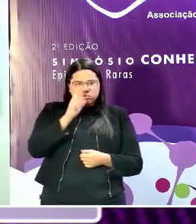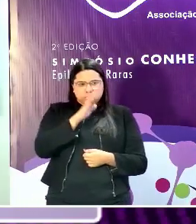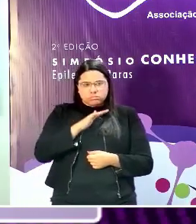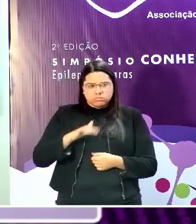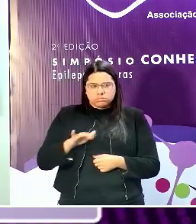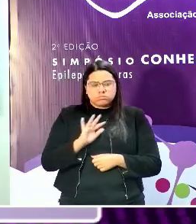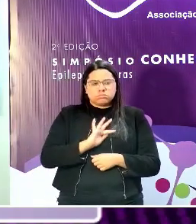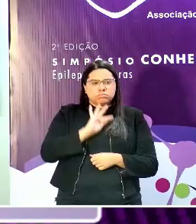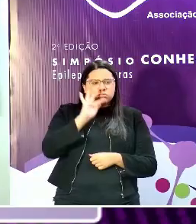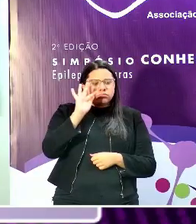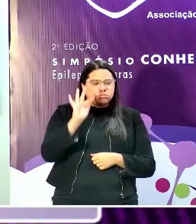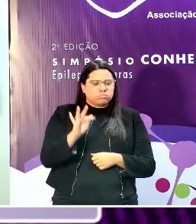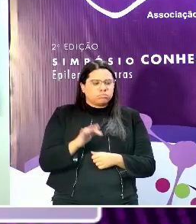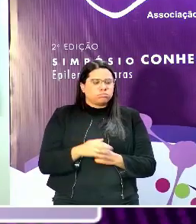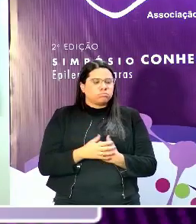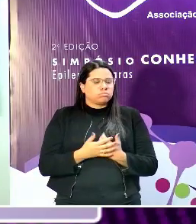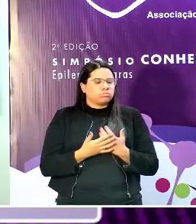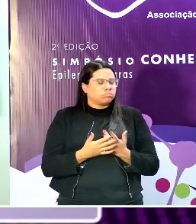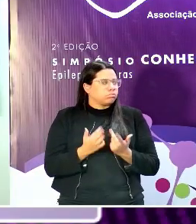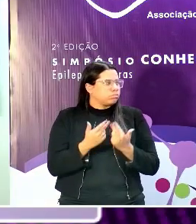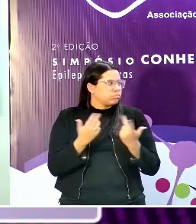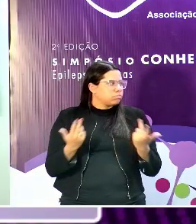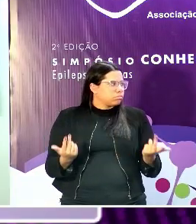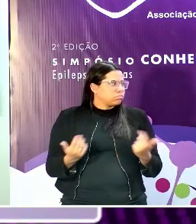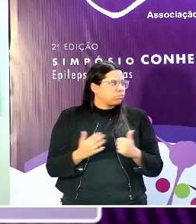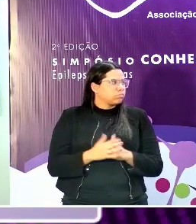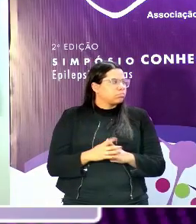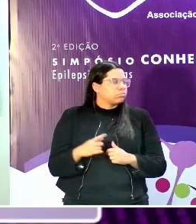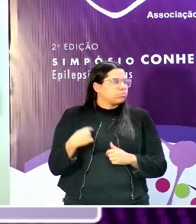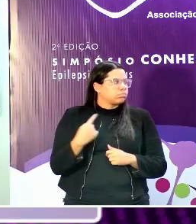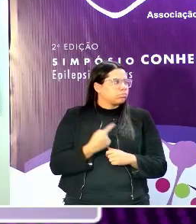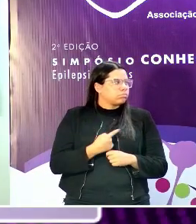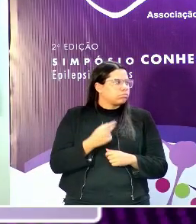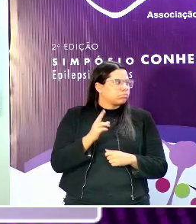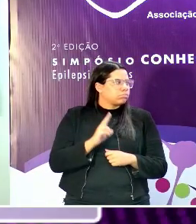crianças. E aí a gente usou...